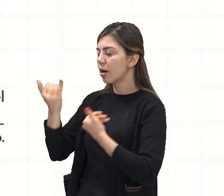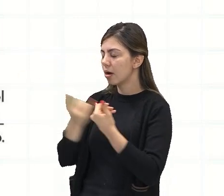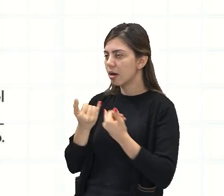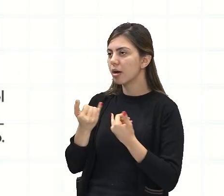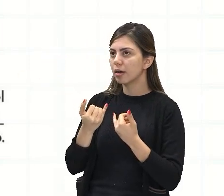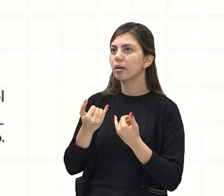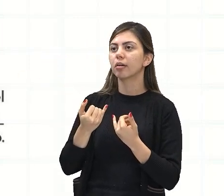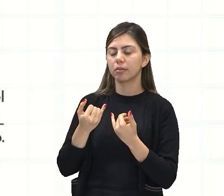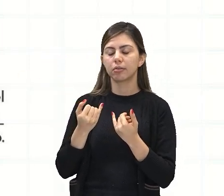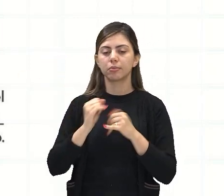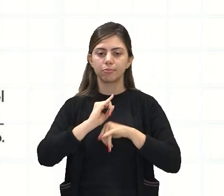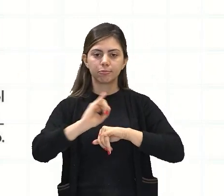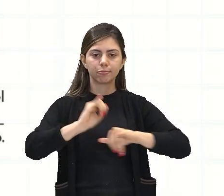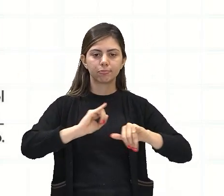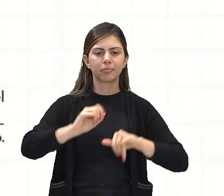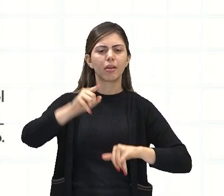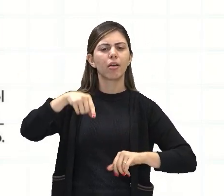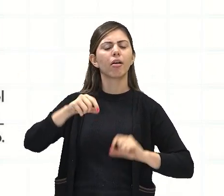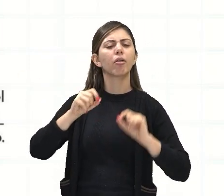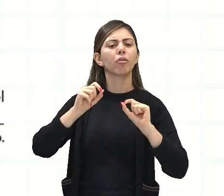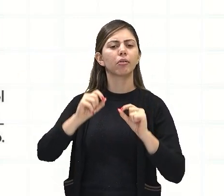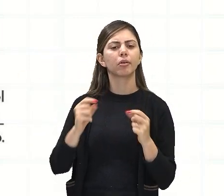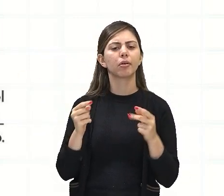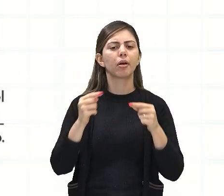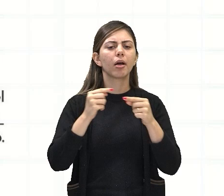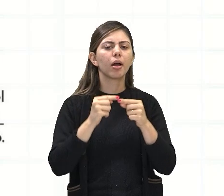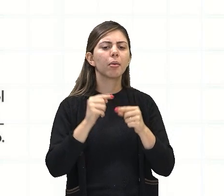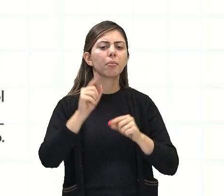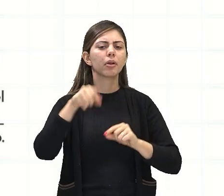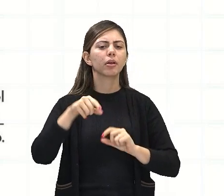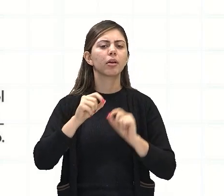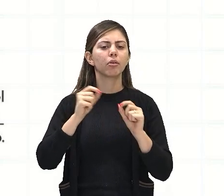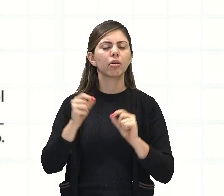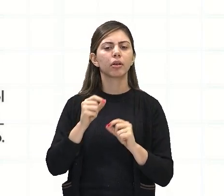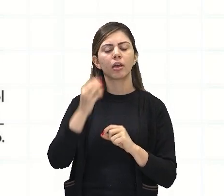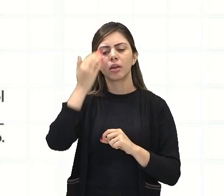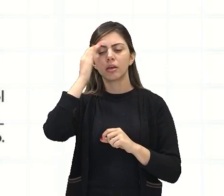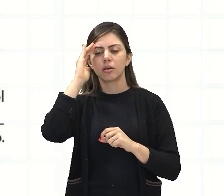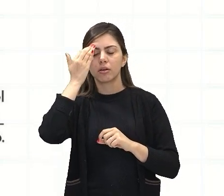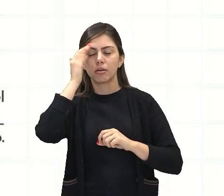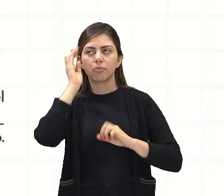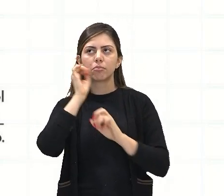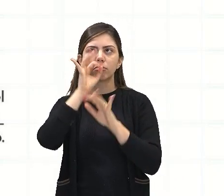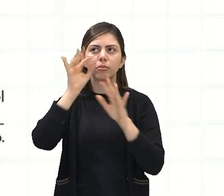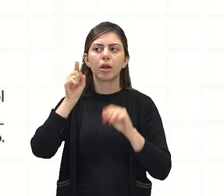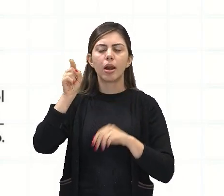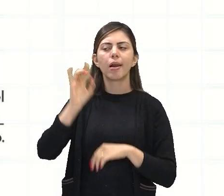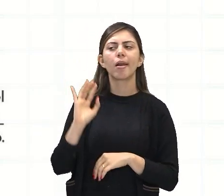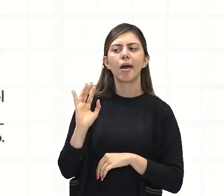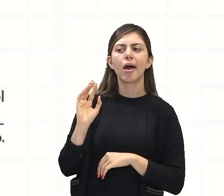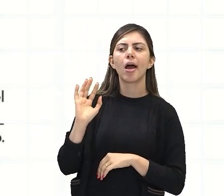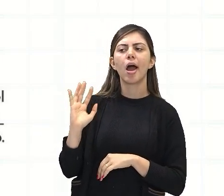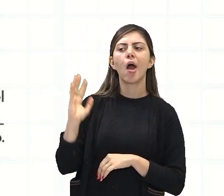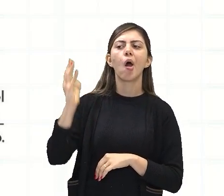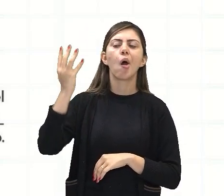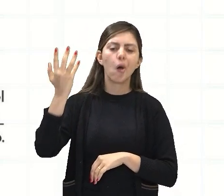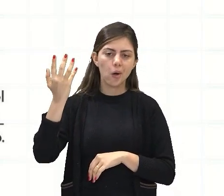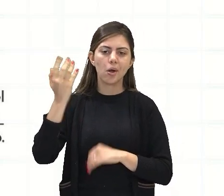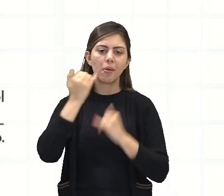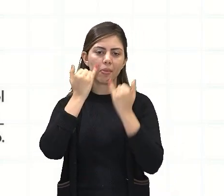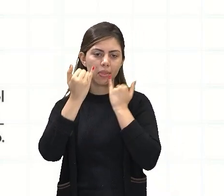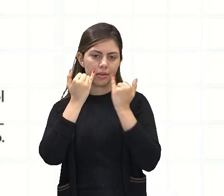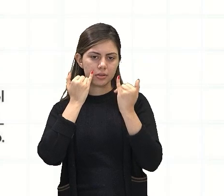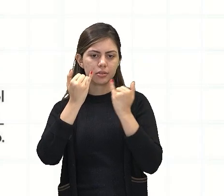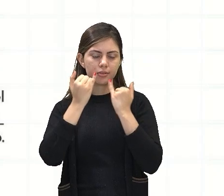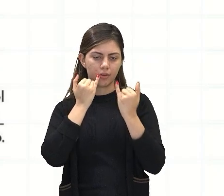está relacionado à interpretação, à compreensão dos fatos, dessas informações, né,